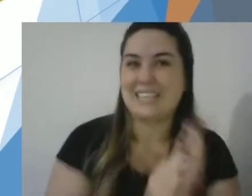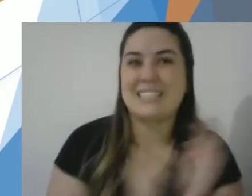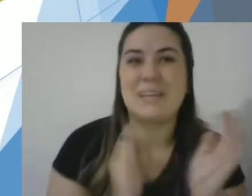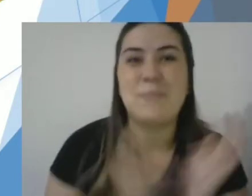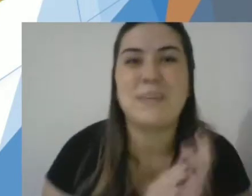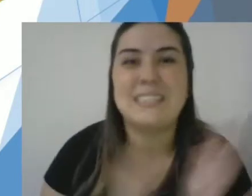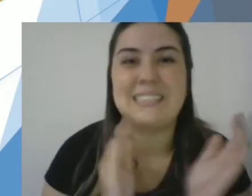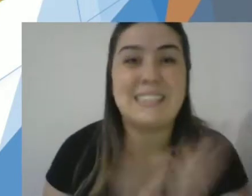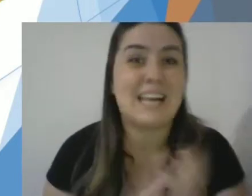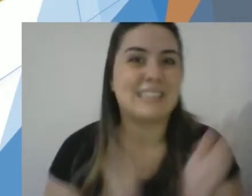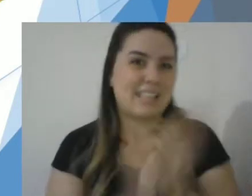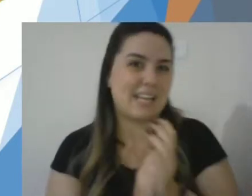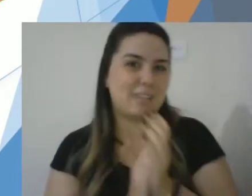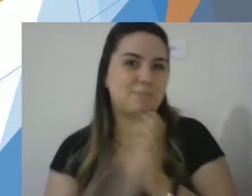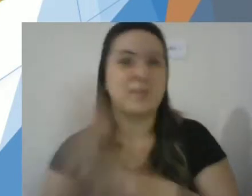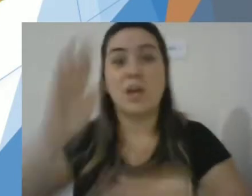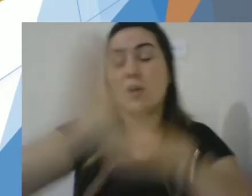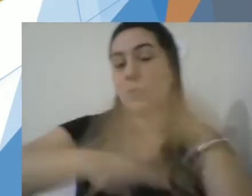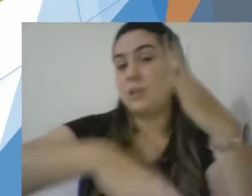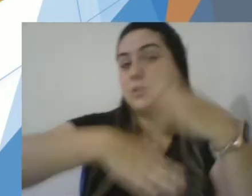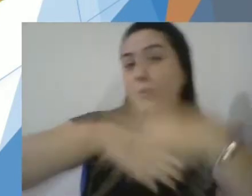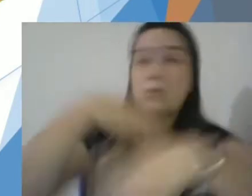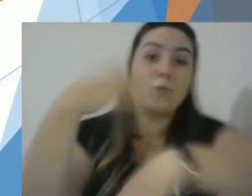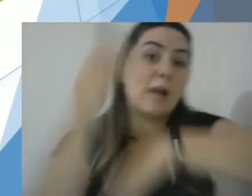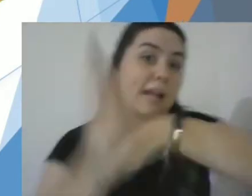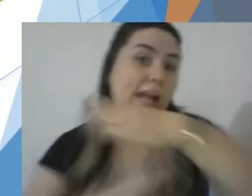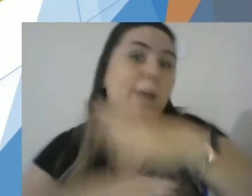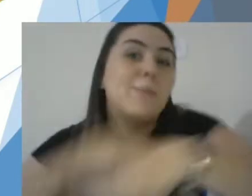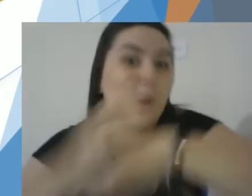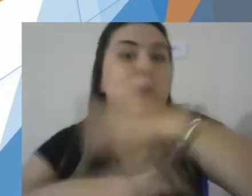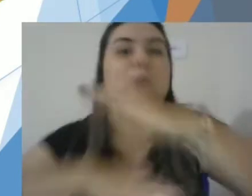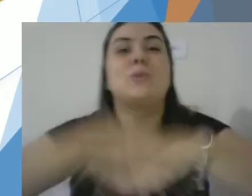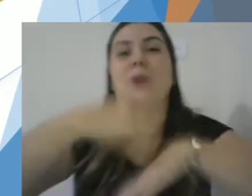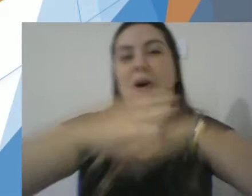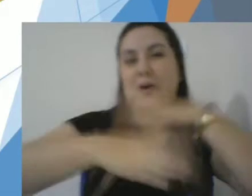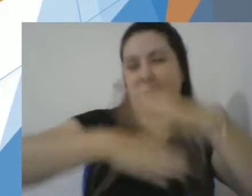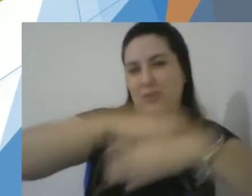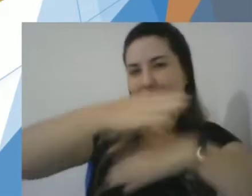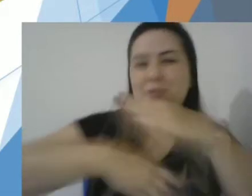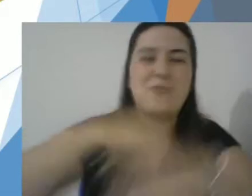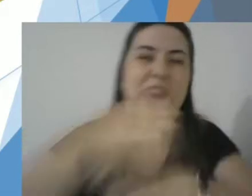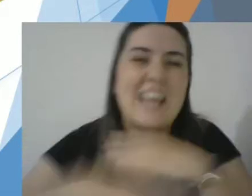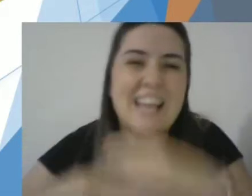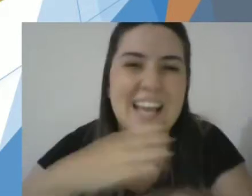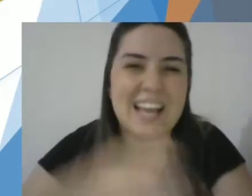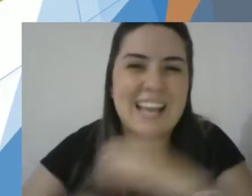7 dias da semana tem, quando um acaba, o outro logo